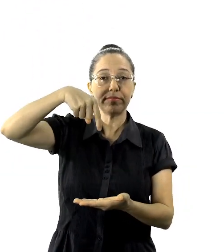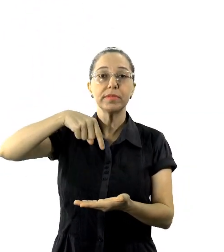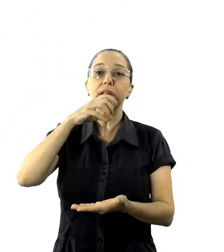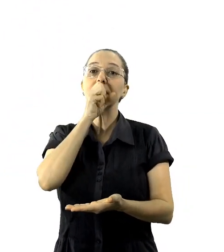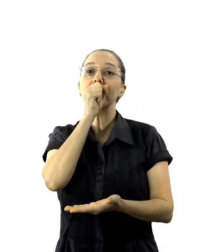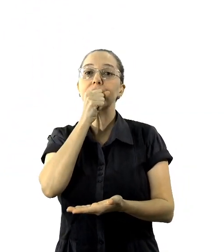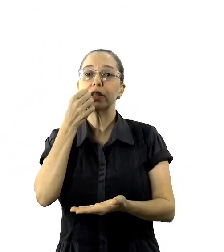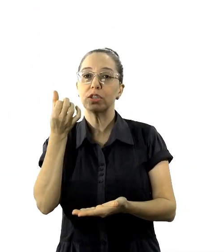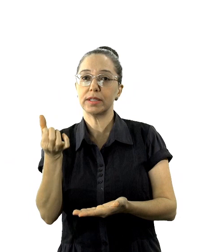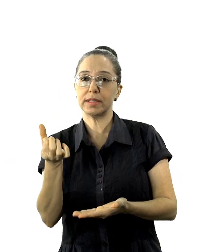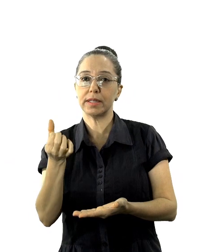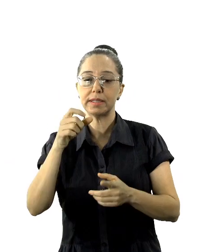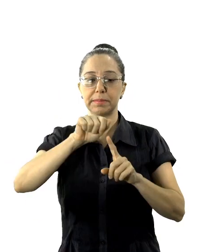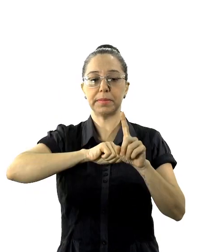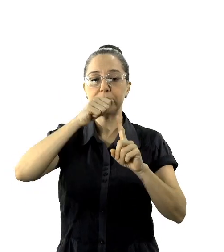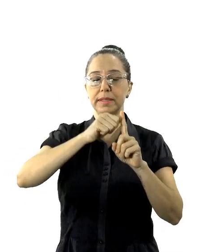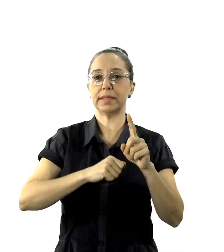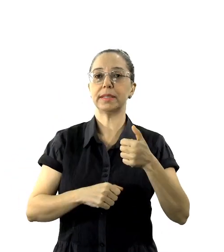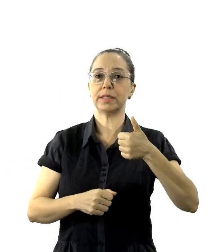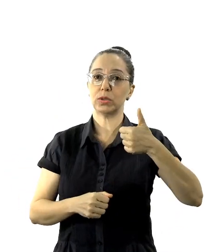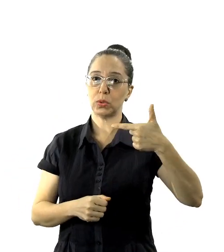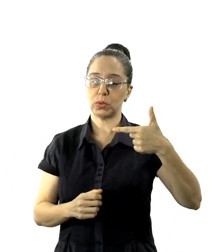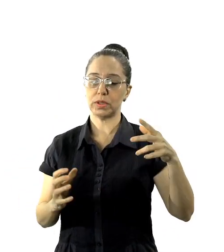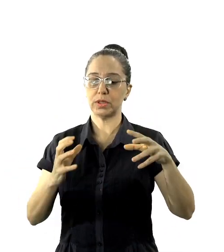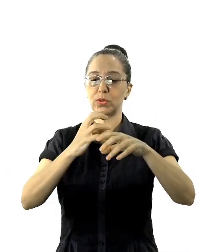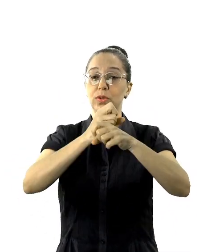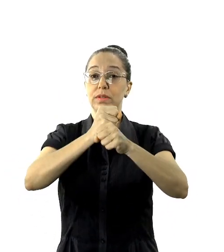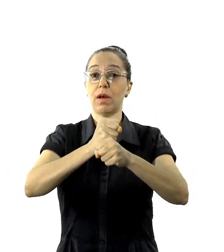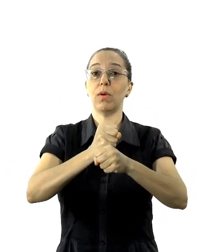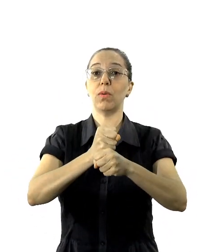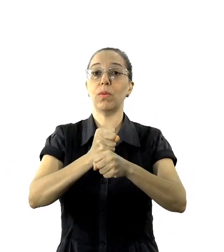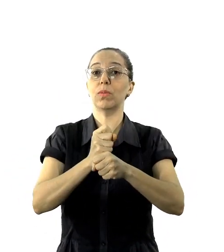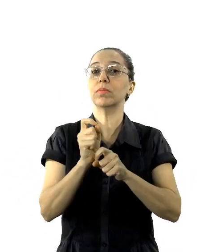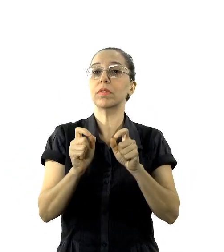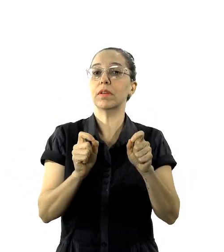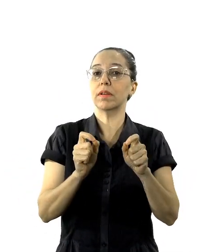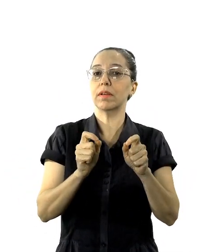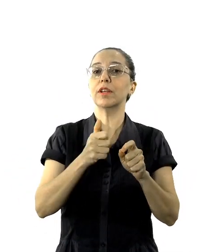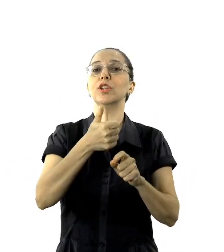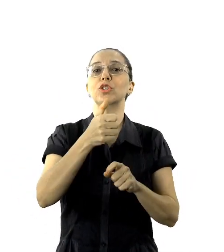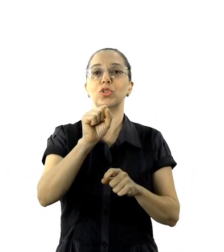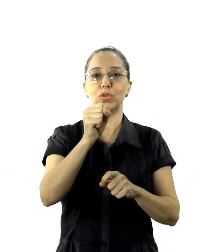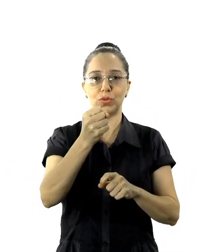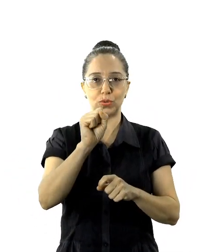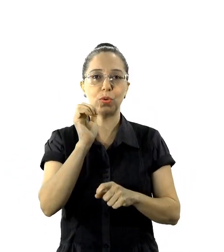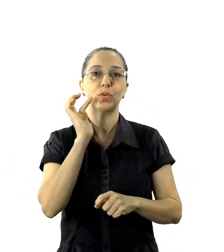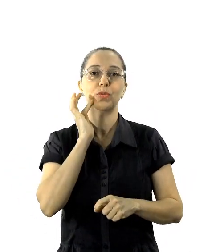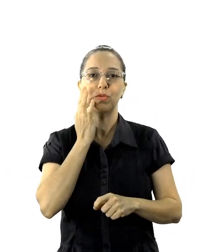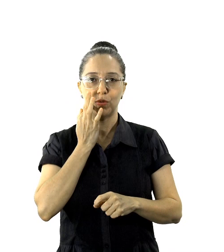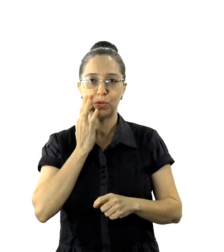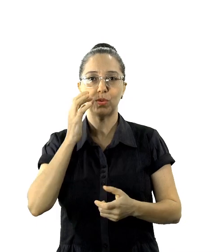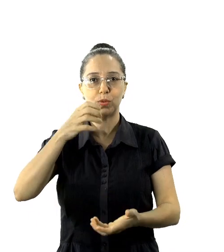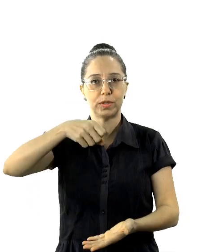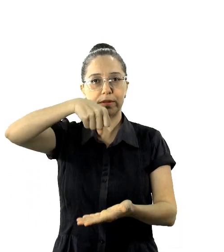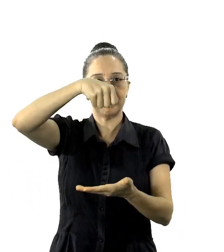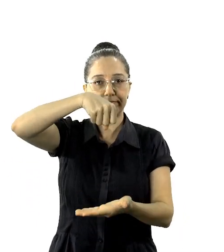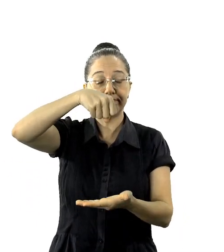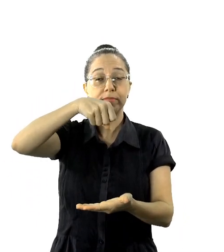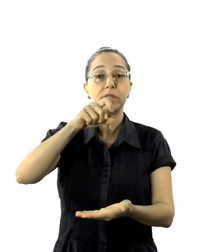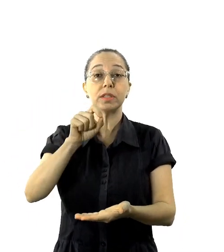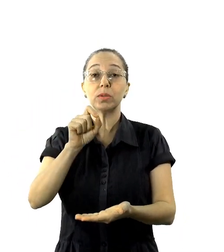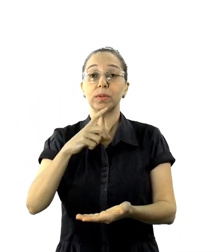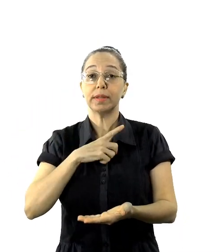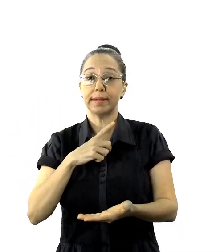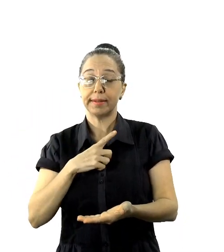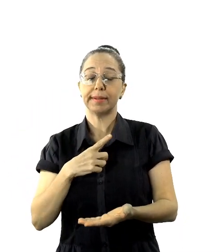e 12 bananas. No total, então, nós temos o quê? 18 frutas na cesta. E isso representando